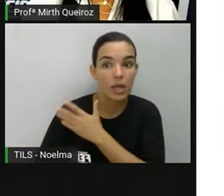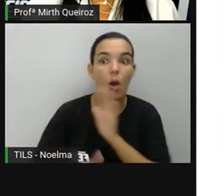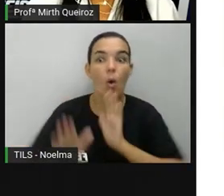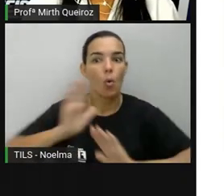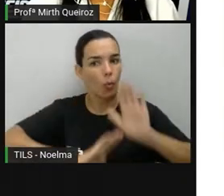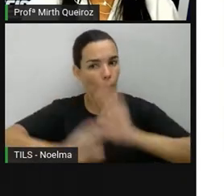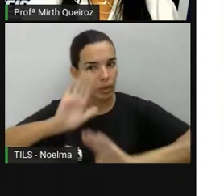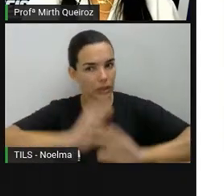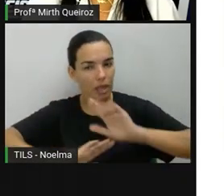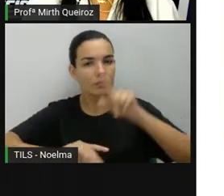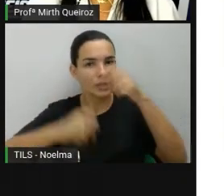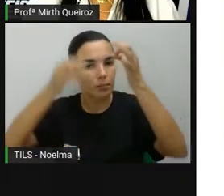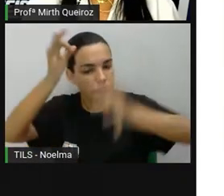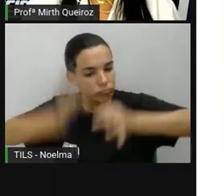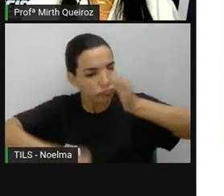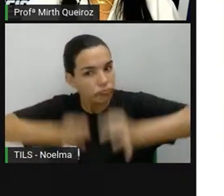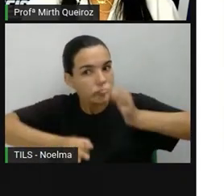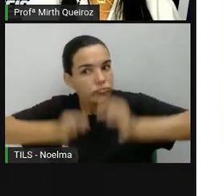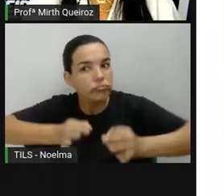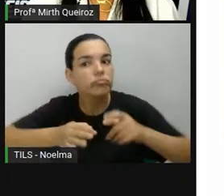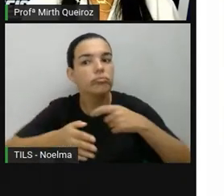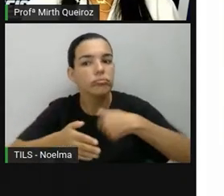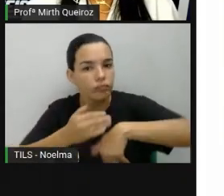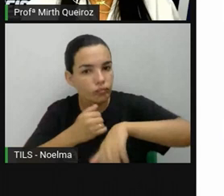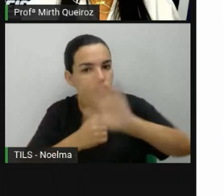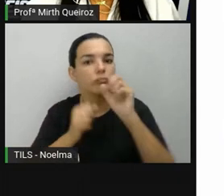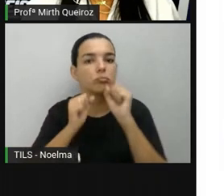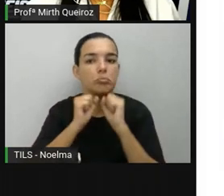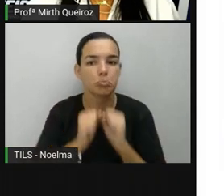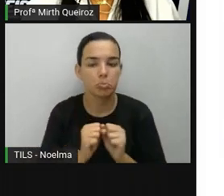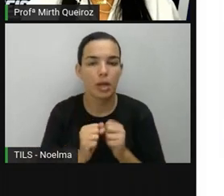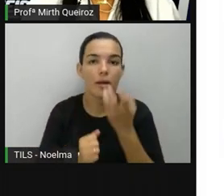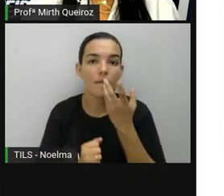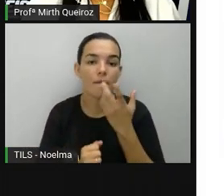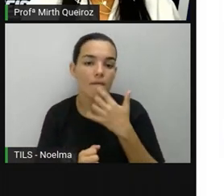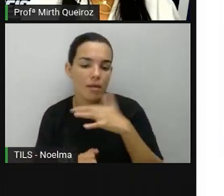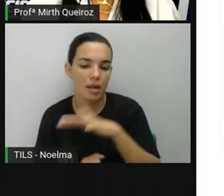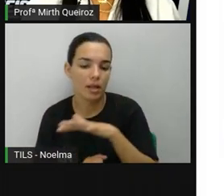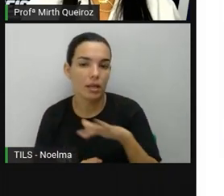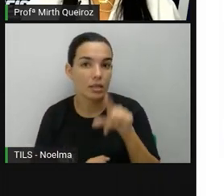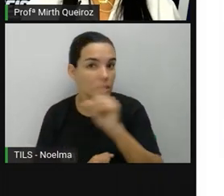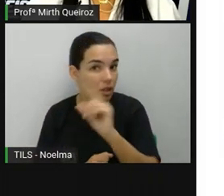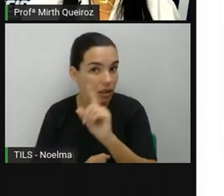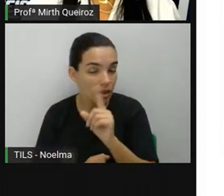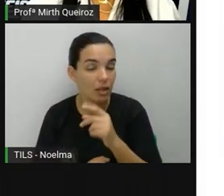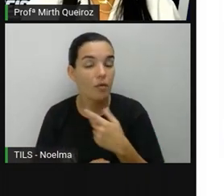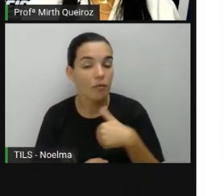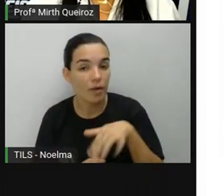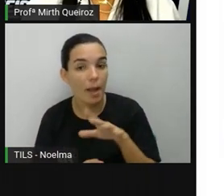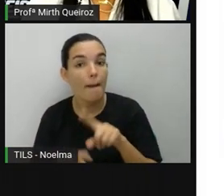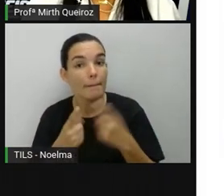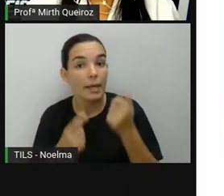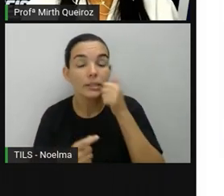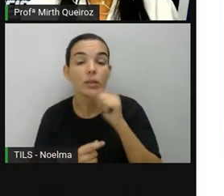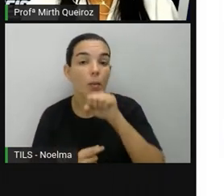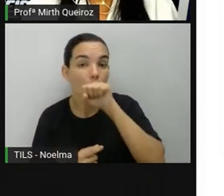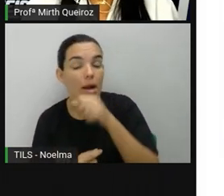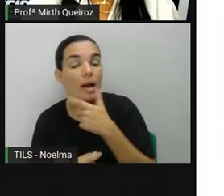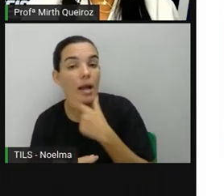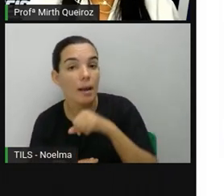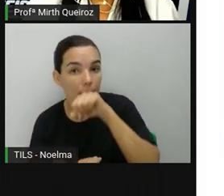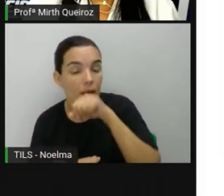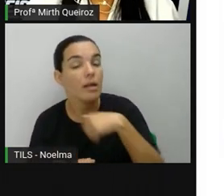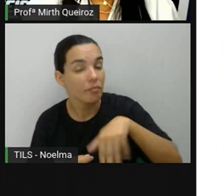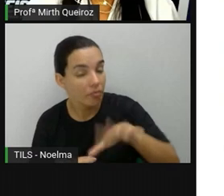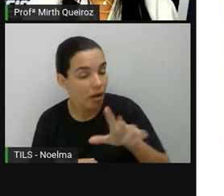isso, vocês podem ser processados por isso. Vocês, como são crianças, não vão responder, né, judicialmente a isso, mas os pais de vocês